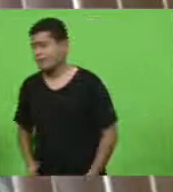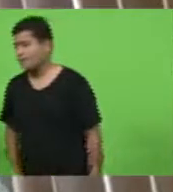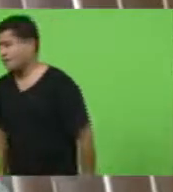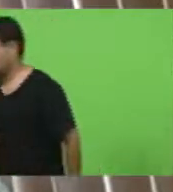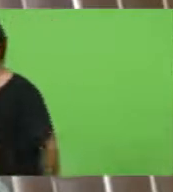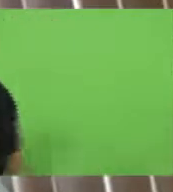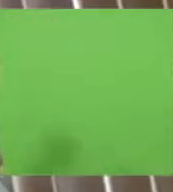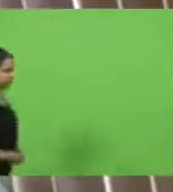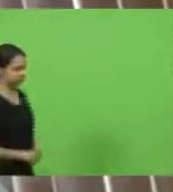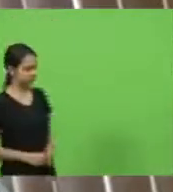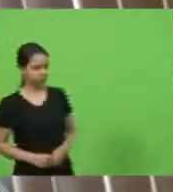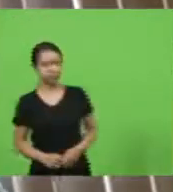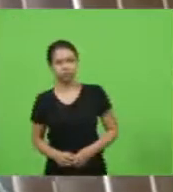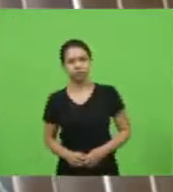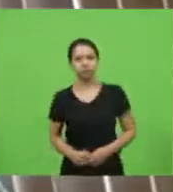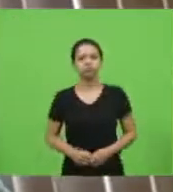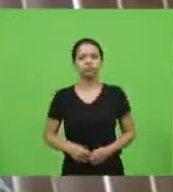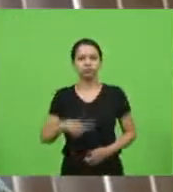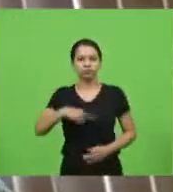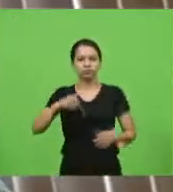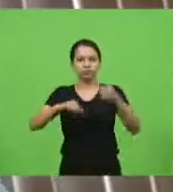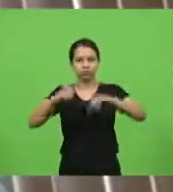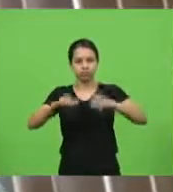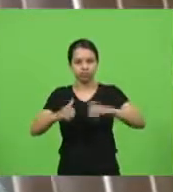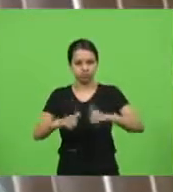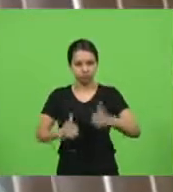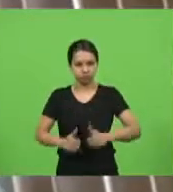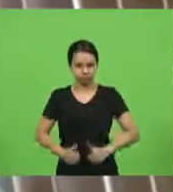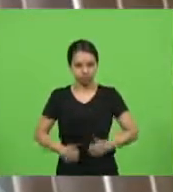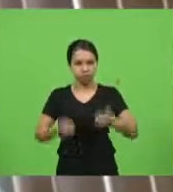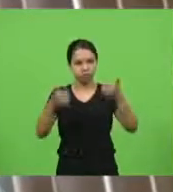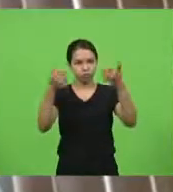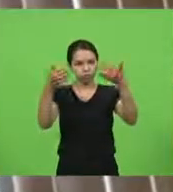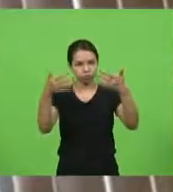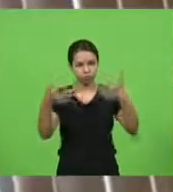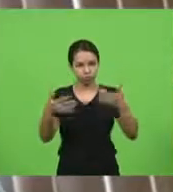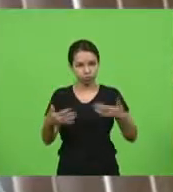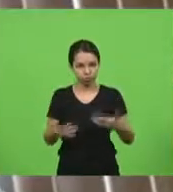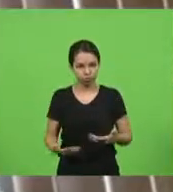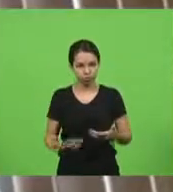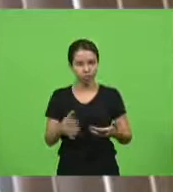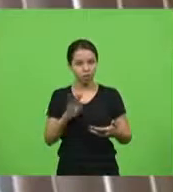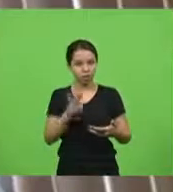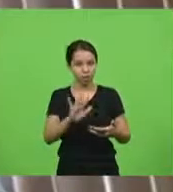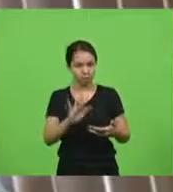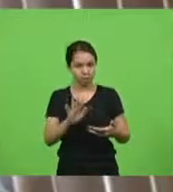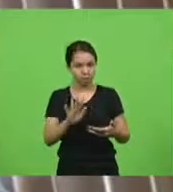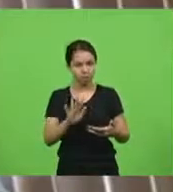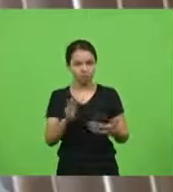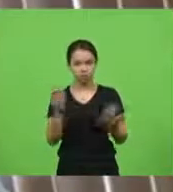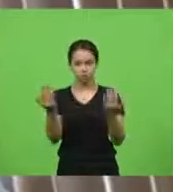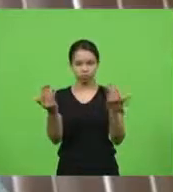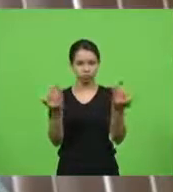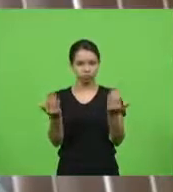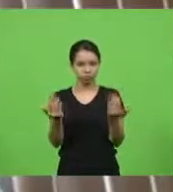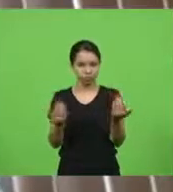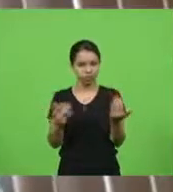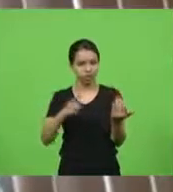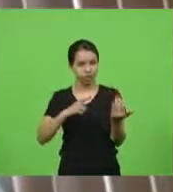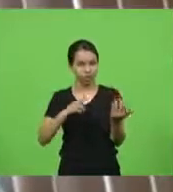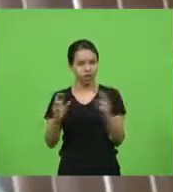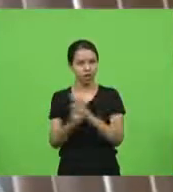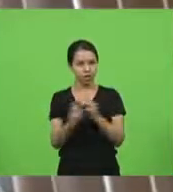forma pura os critérios acima expostos, sem observarmos a relação existente entre eles, podemos incorrer em